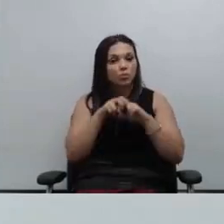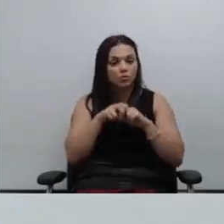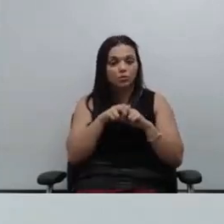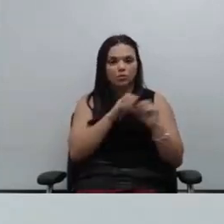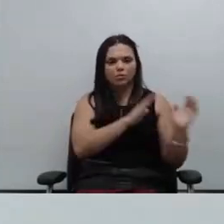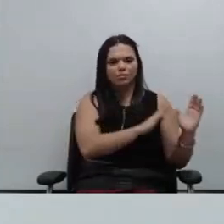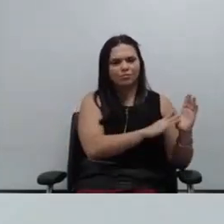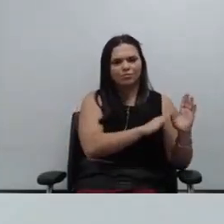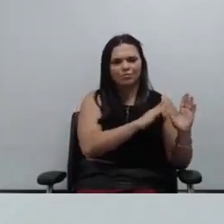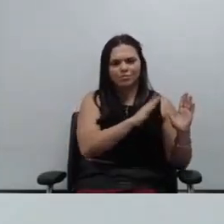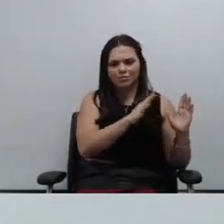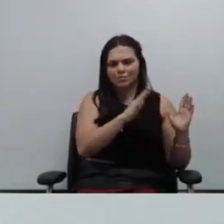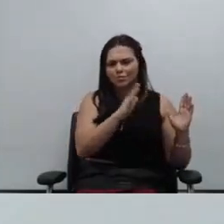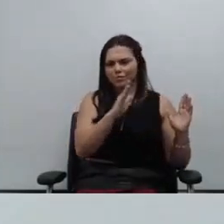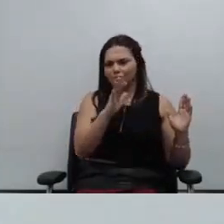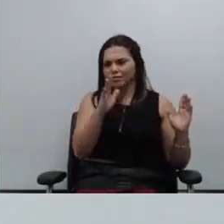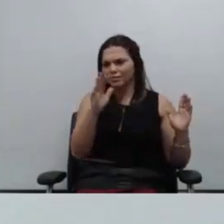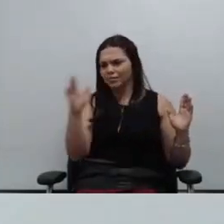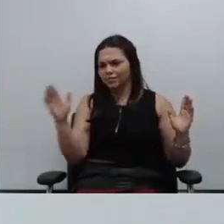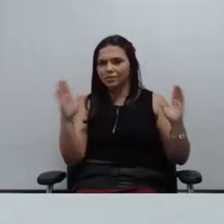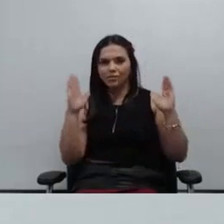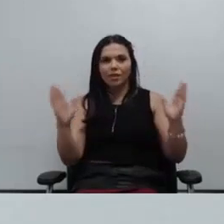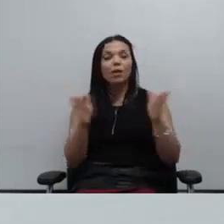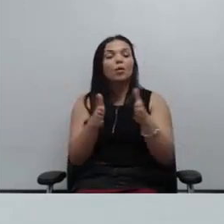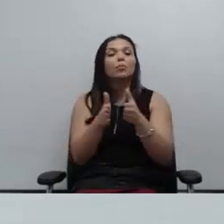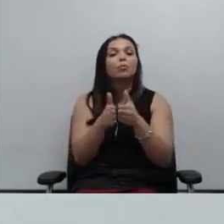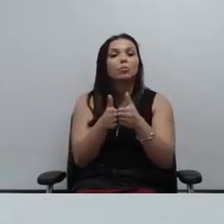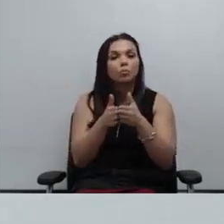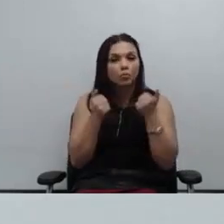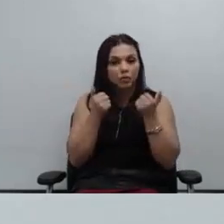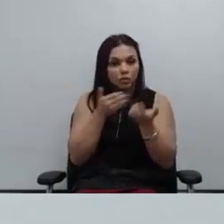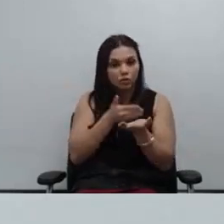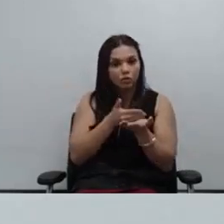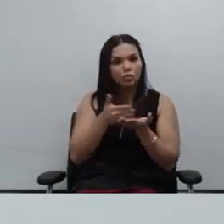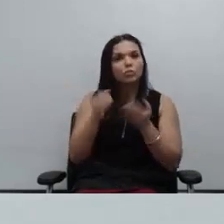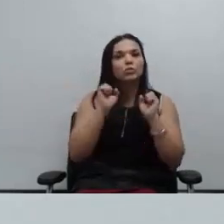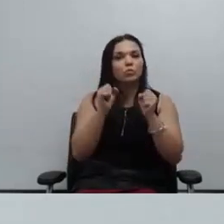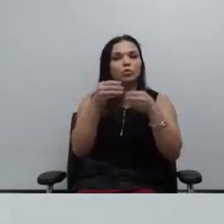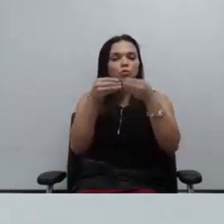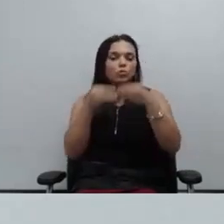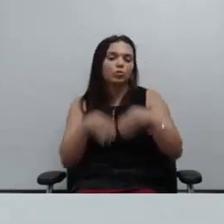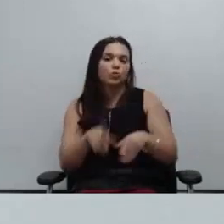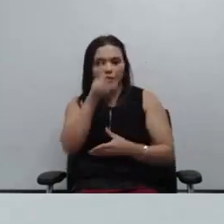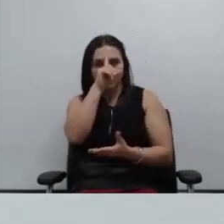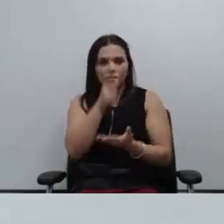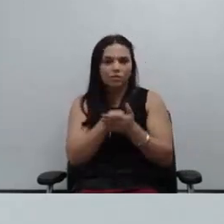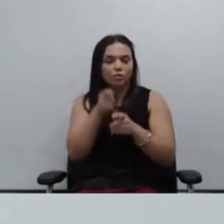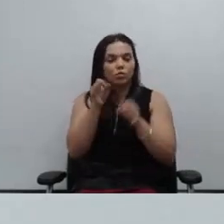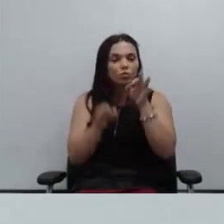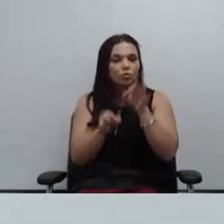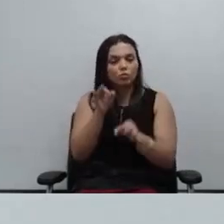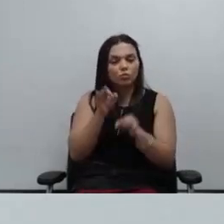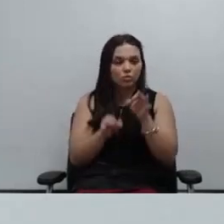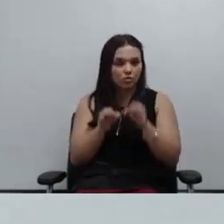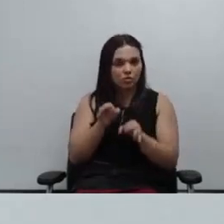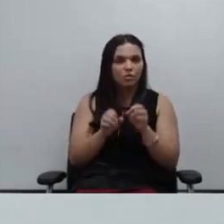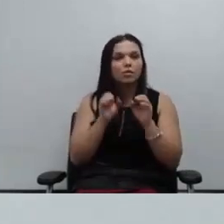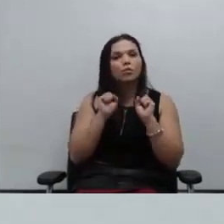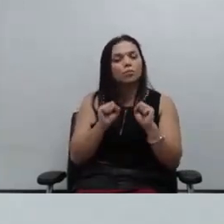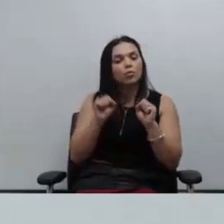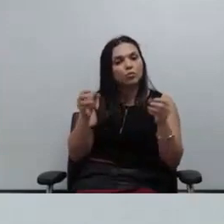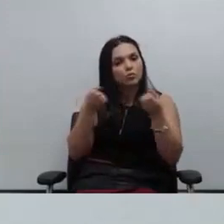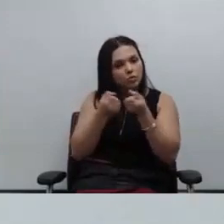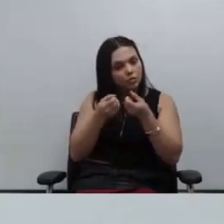observado ao longo do presente feito, verifica-se que o pedido inicial restou prejudicado pela decisão judicial transitada em julgado, que restaurou a